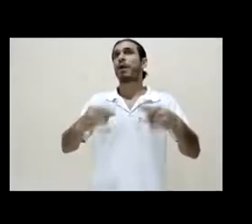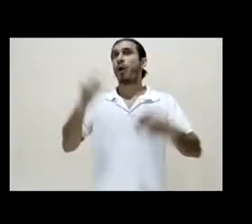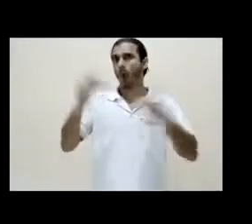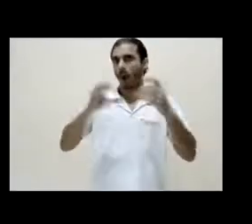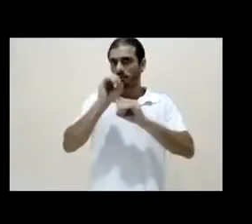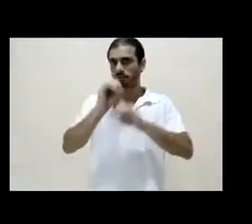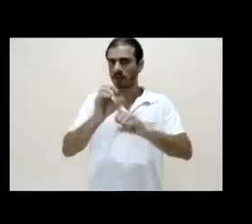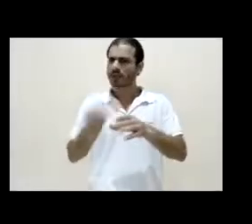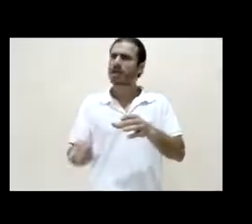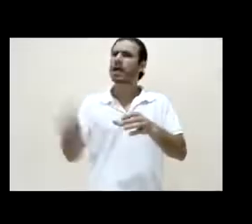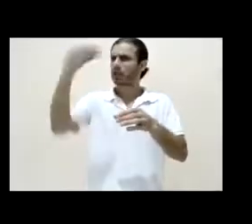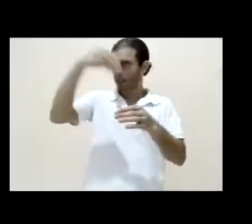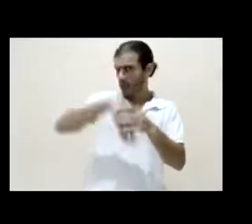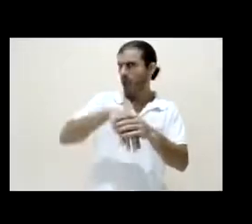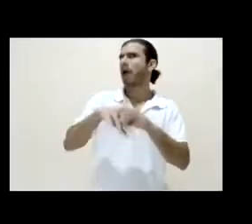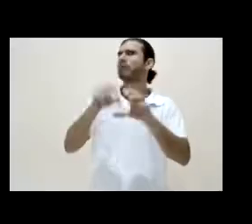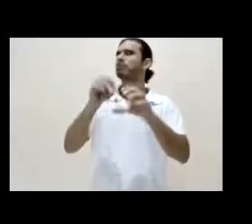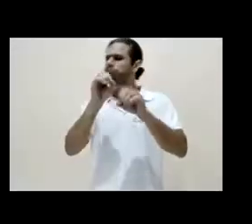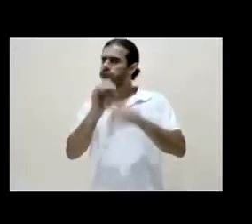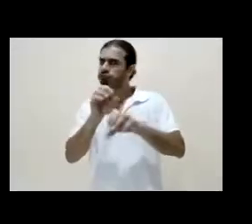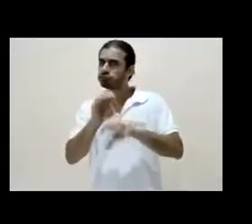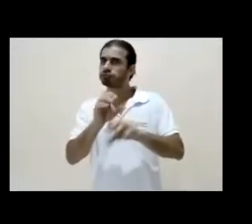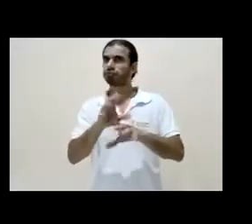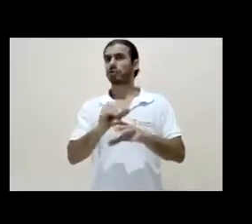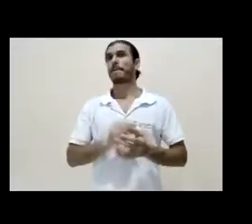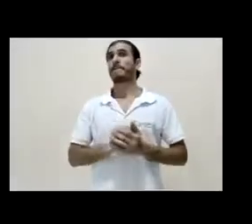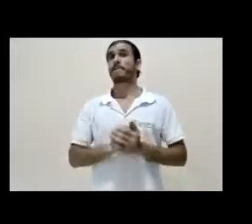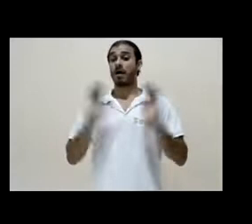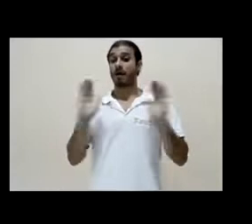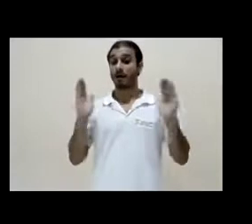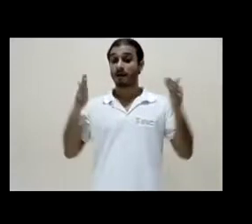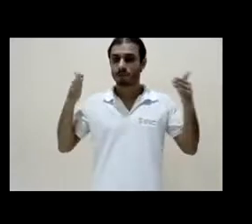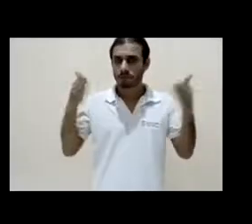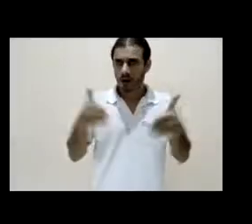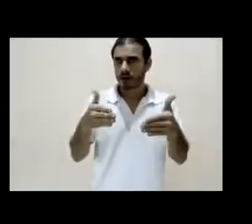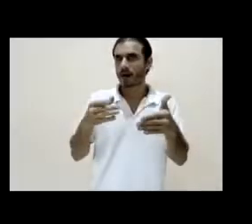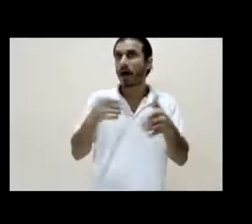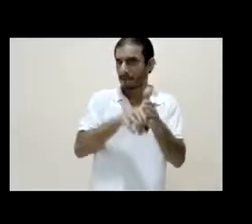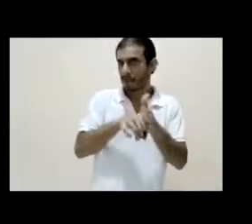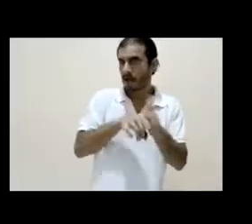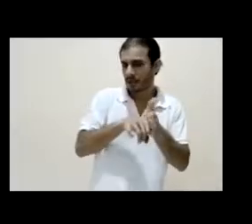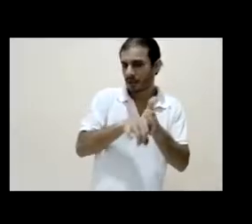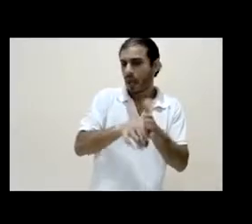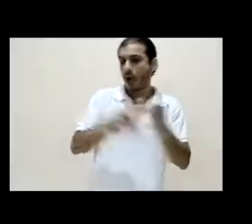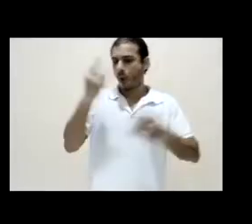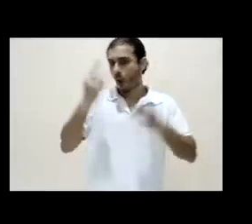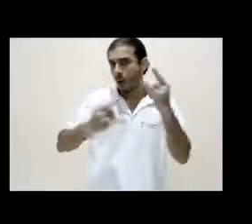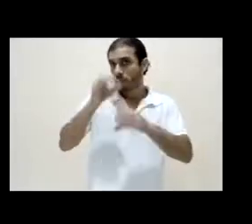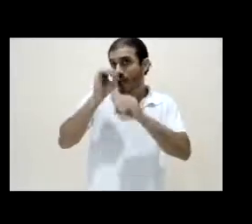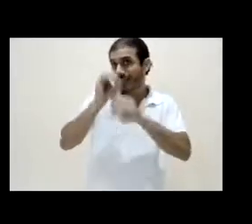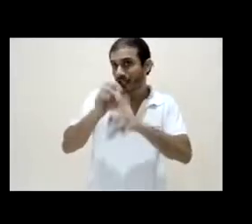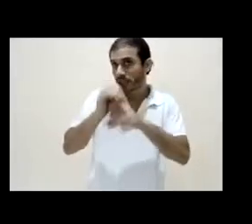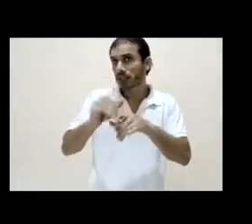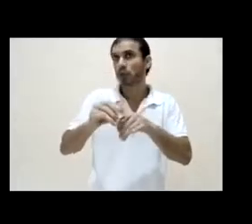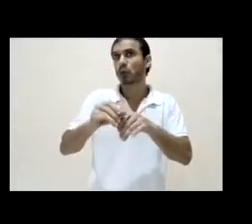percebe como novidade o uso da robótica educacional no ensino do curso técnico em agropecuária. Até o momento,